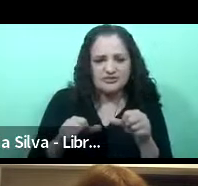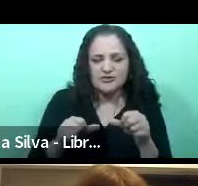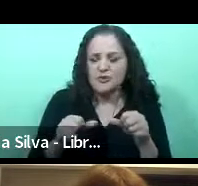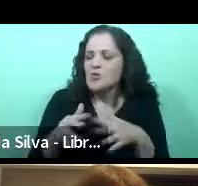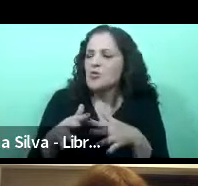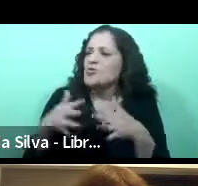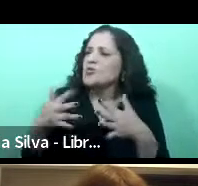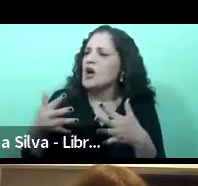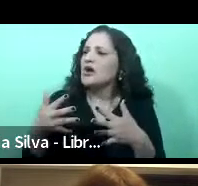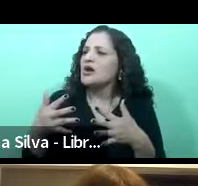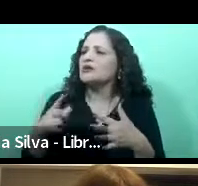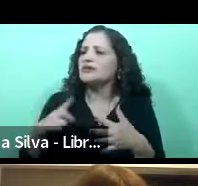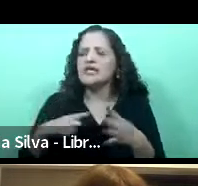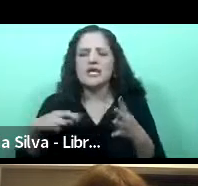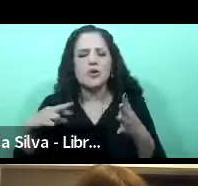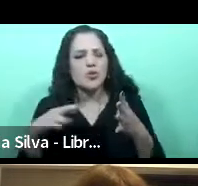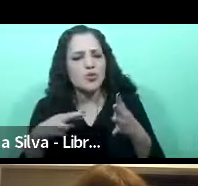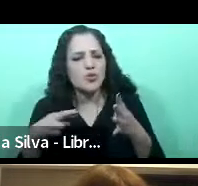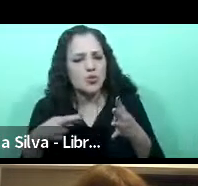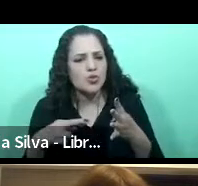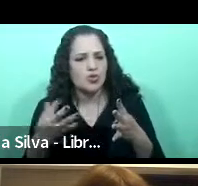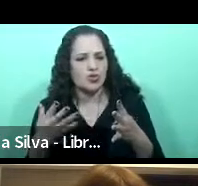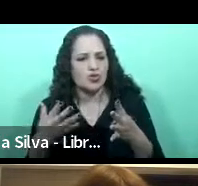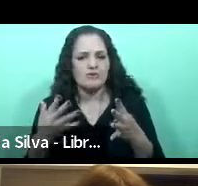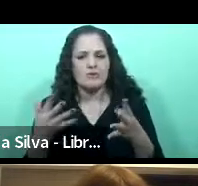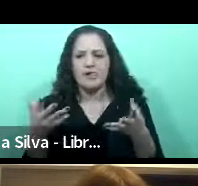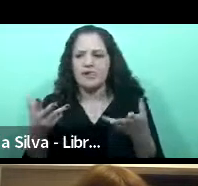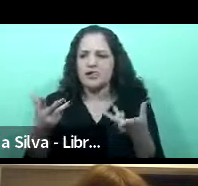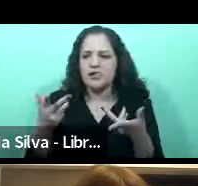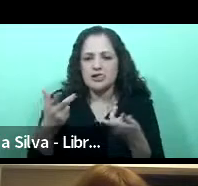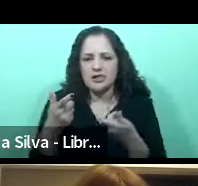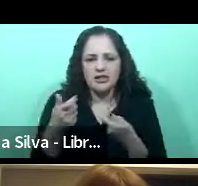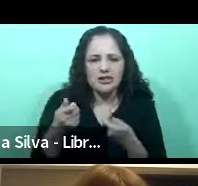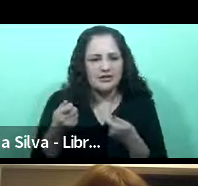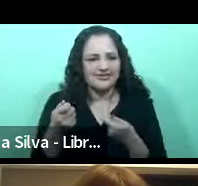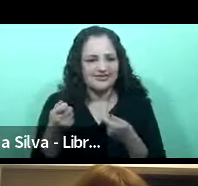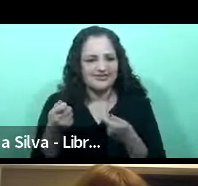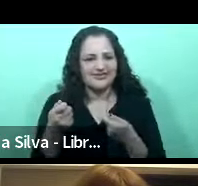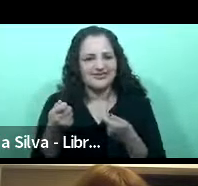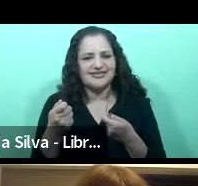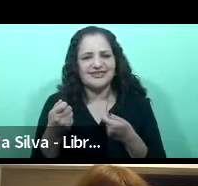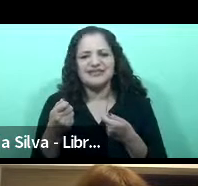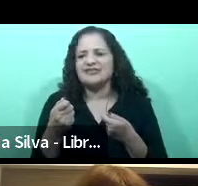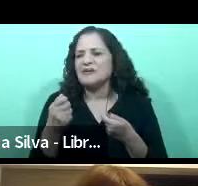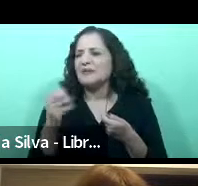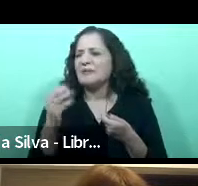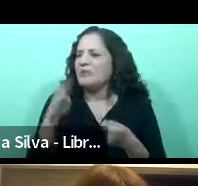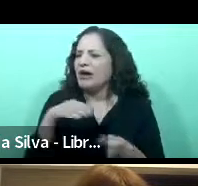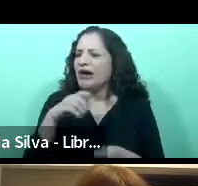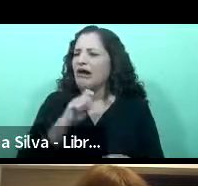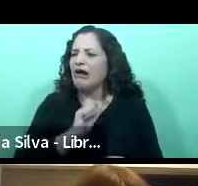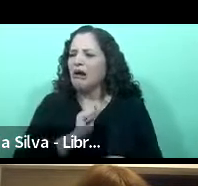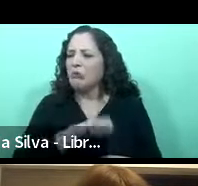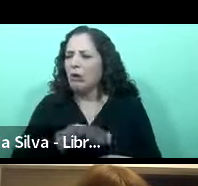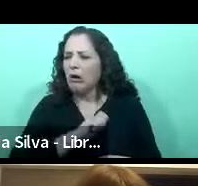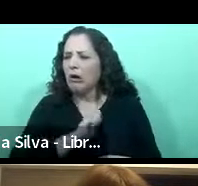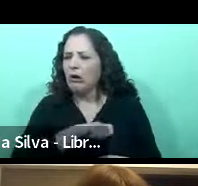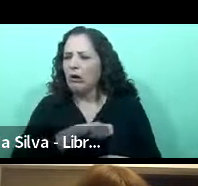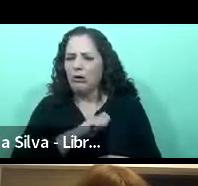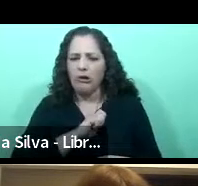os recursos que eu tenho para lidar, né, com tanta crueldade,